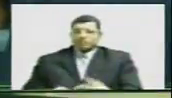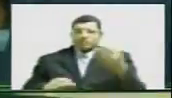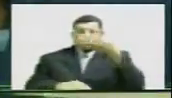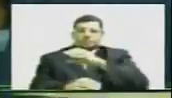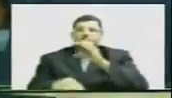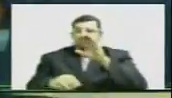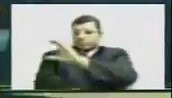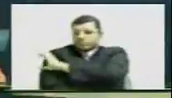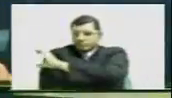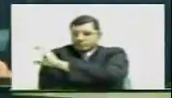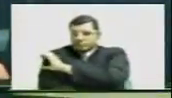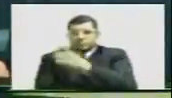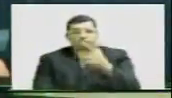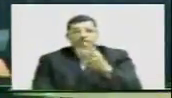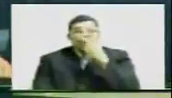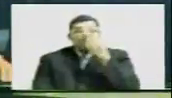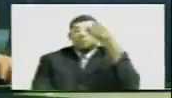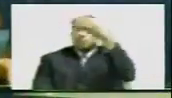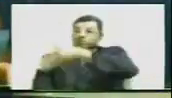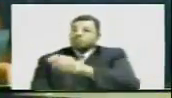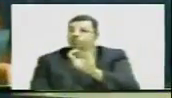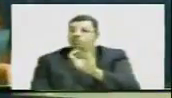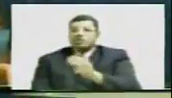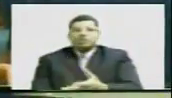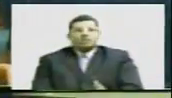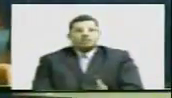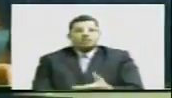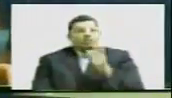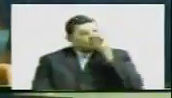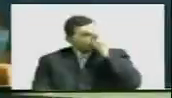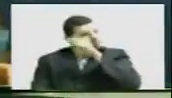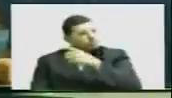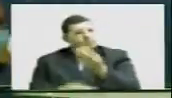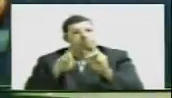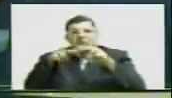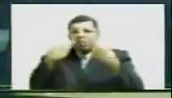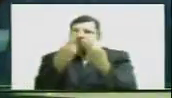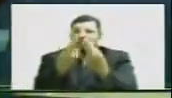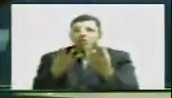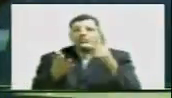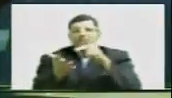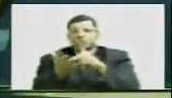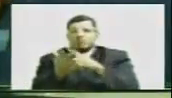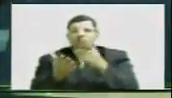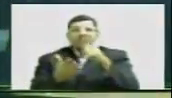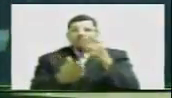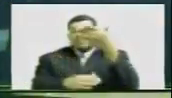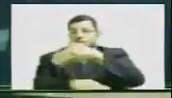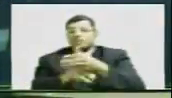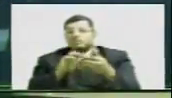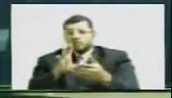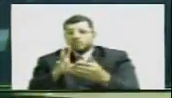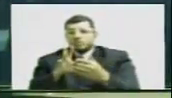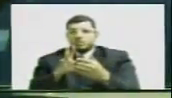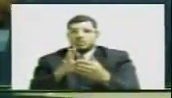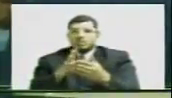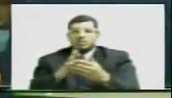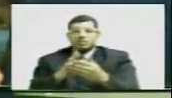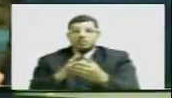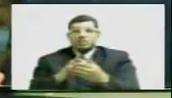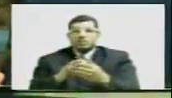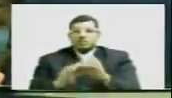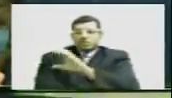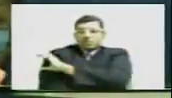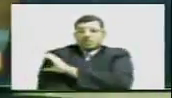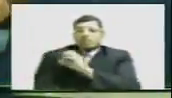membros da comissão não aparecem na sessão da comissão. Quando, na verdade, não deveriam só ir os membros